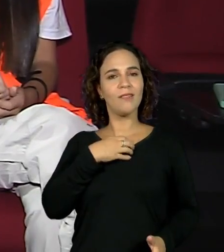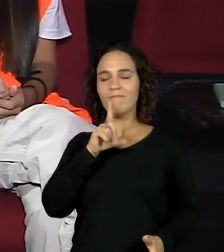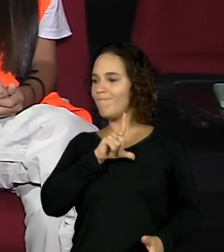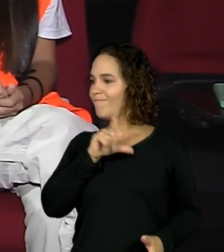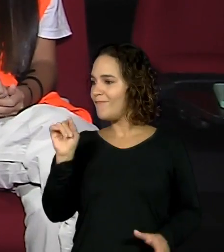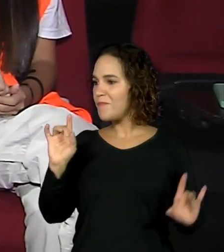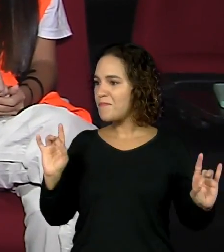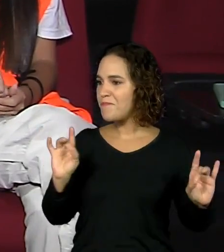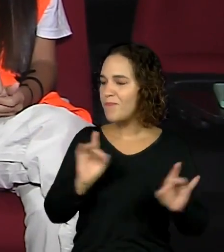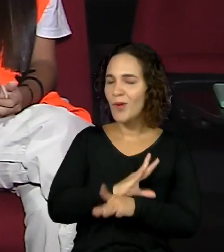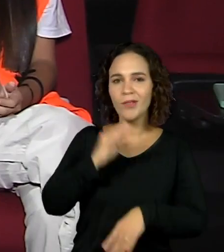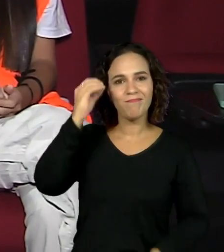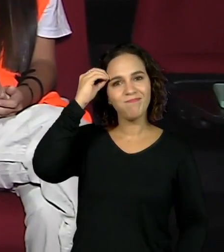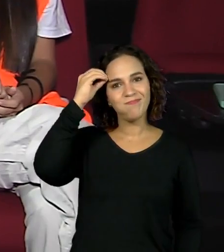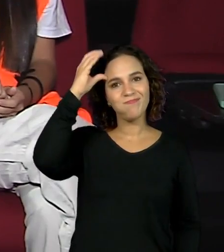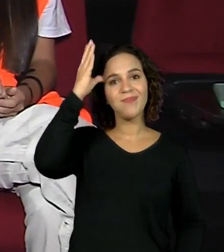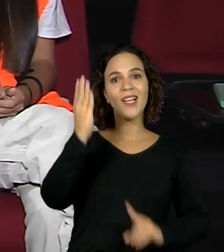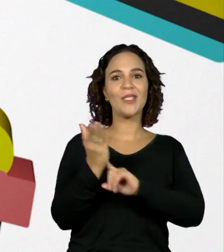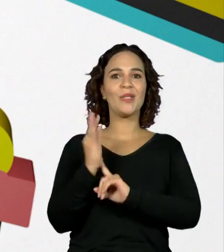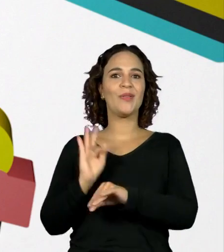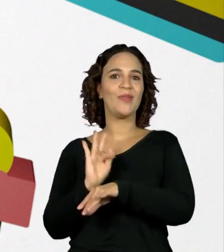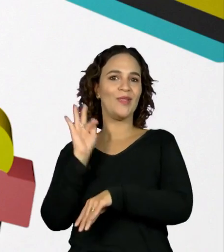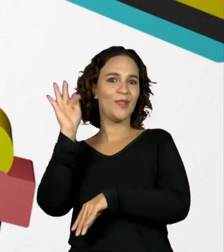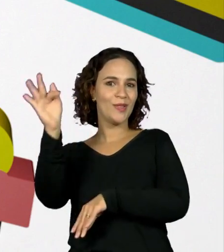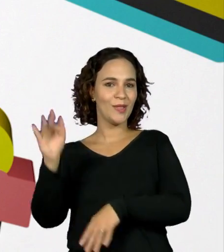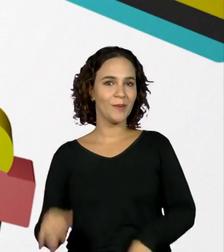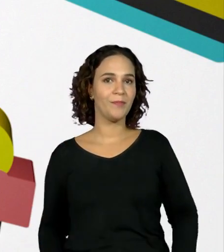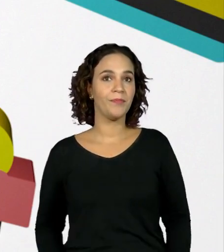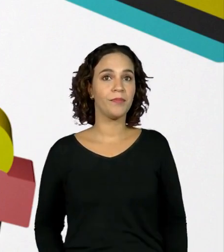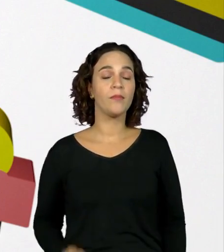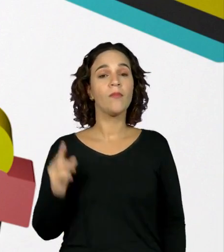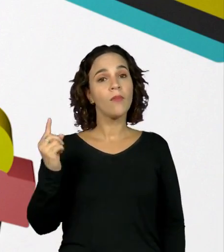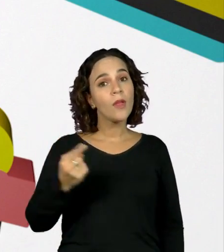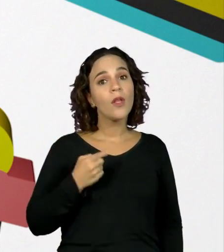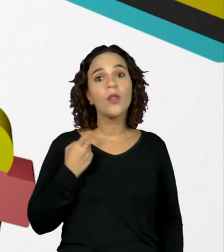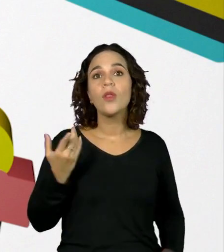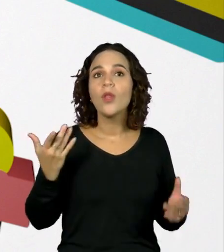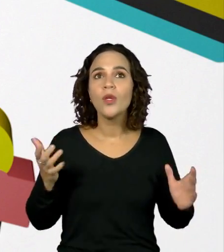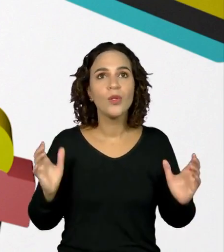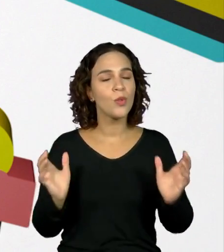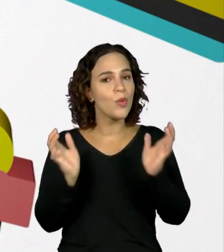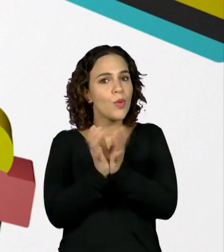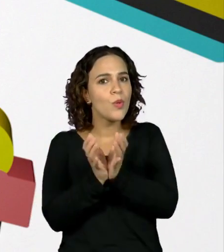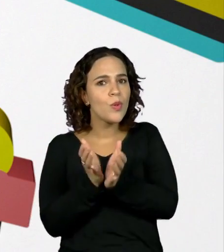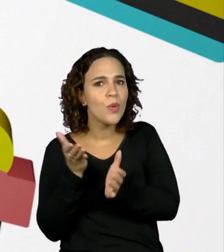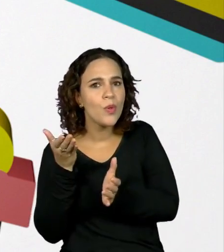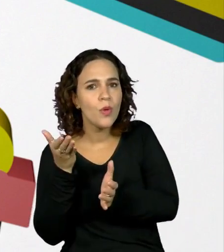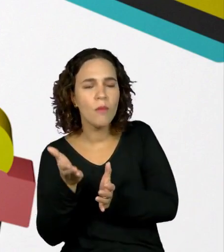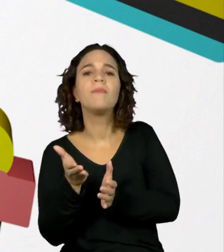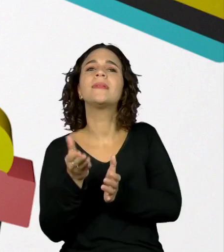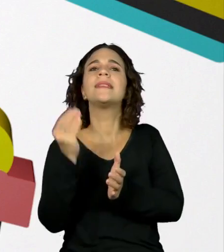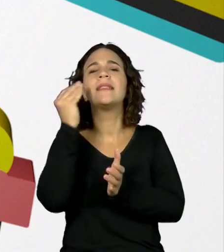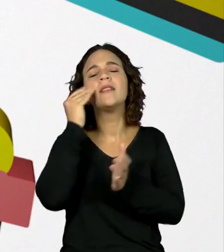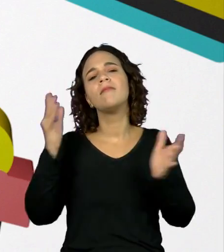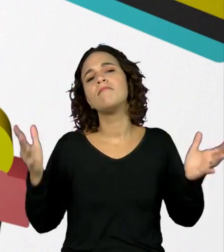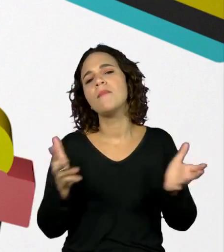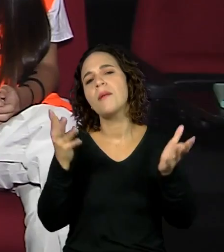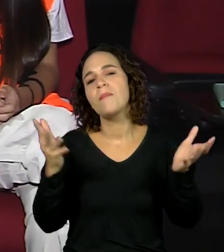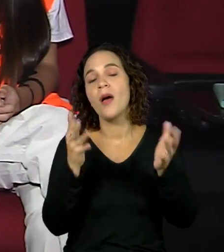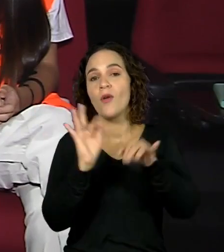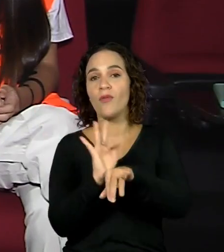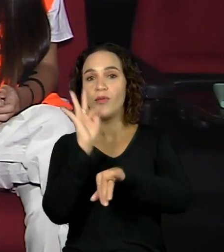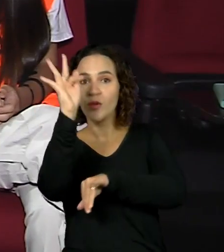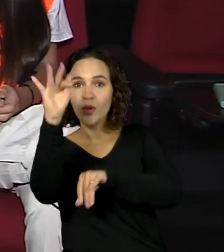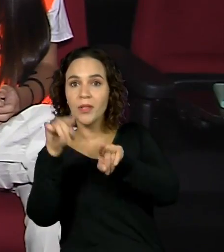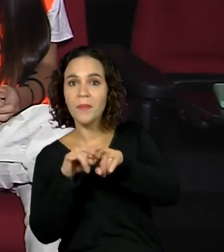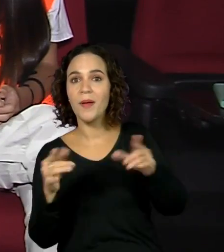mais conhecimento que vai nos ajudar muito no futuro. Nós, como somos do Imprensa Jovem, a gente impacta o futuro e o presente não